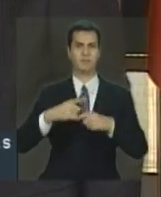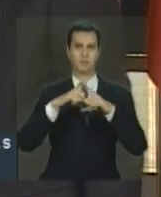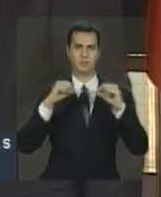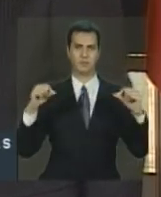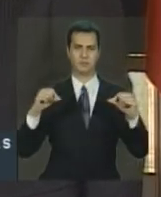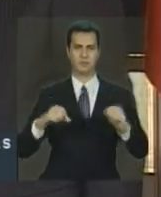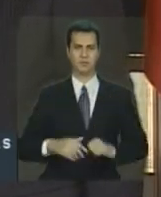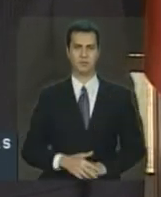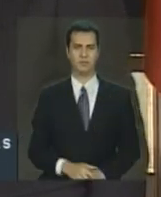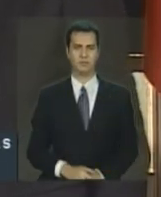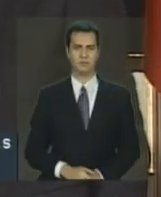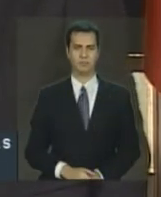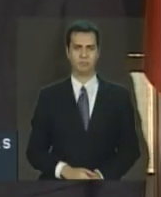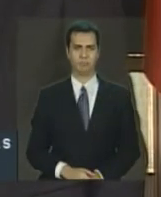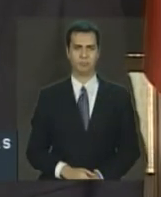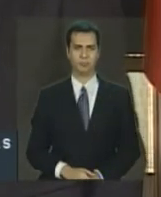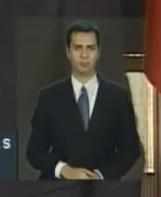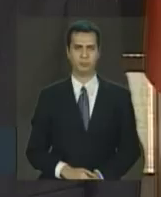Brasília.